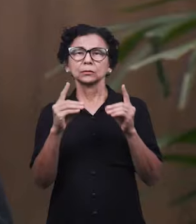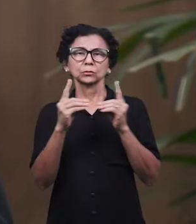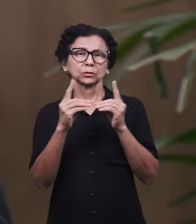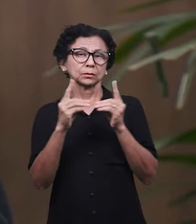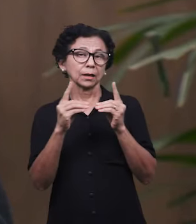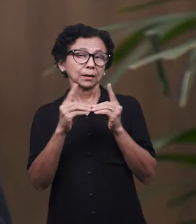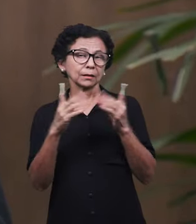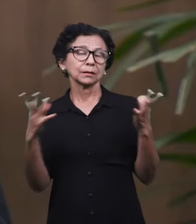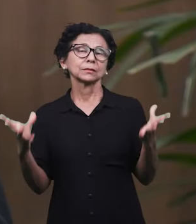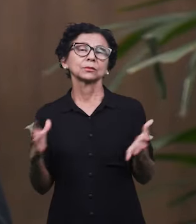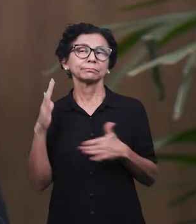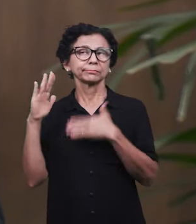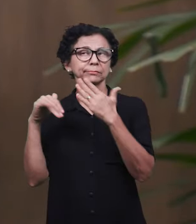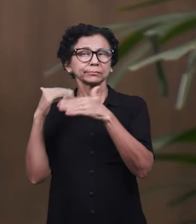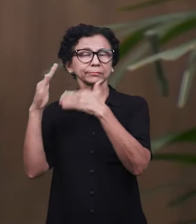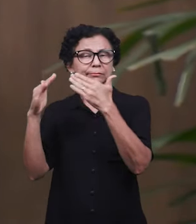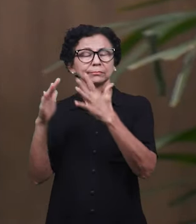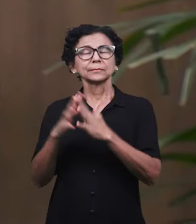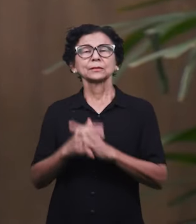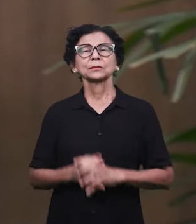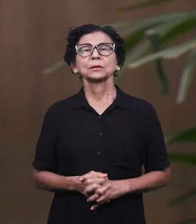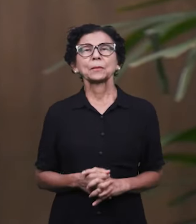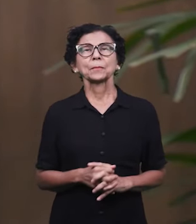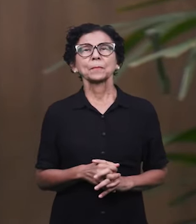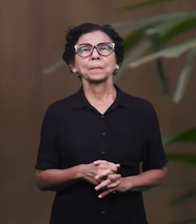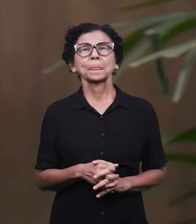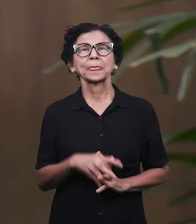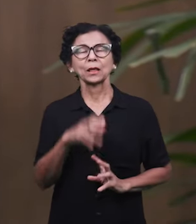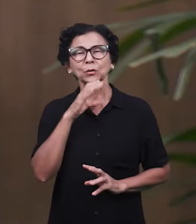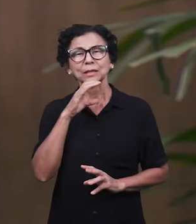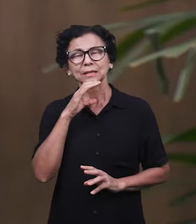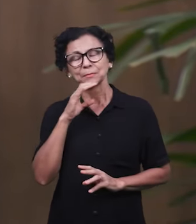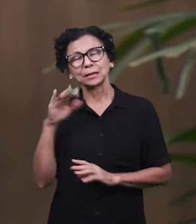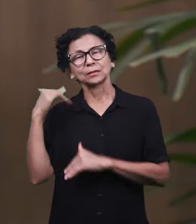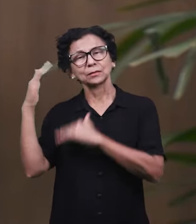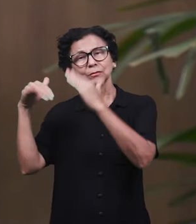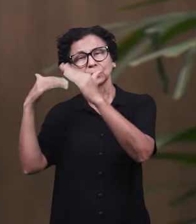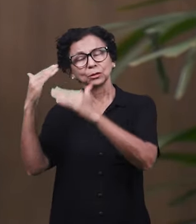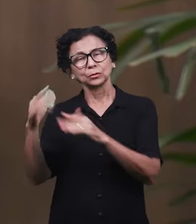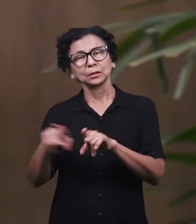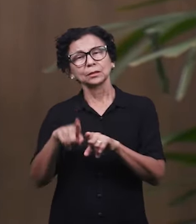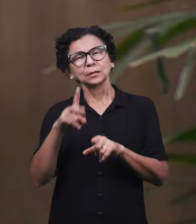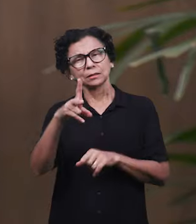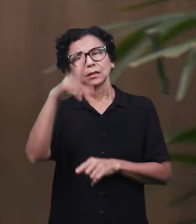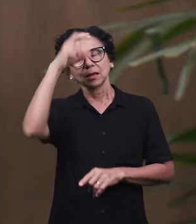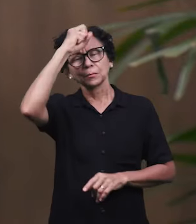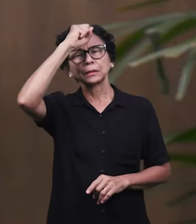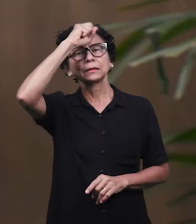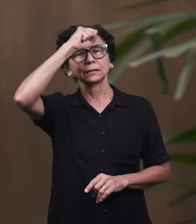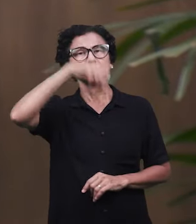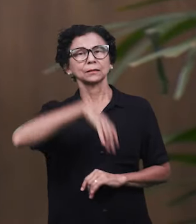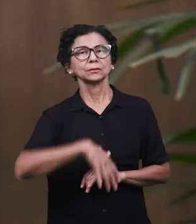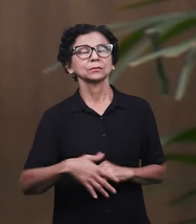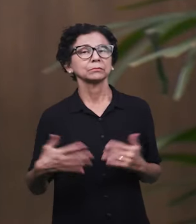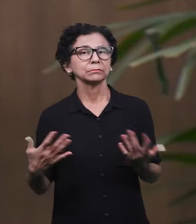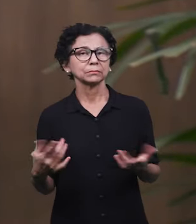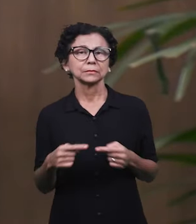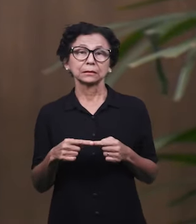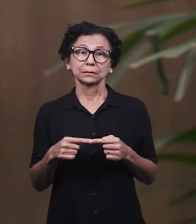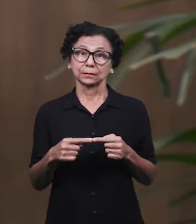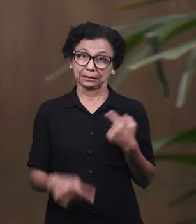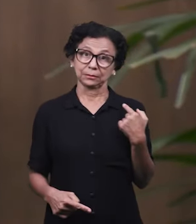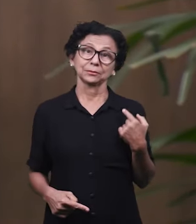para o nosso aprimoramento, né? Nós, enquanto educadores, estamos sempre aprendendo. E é sempre cada vez mais um